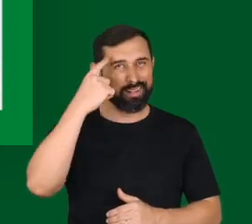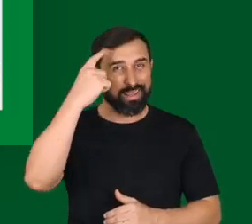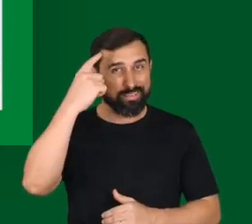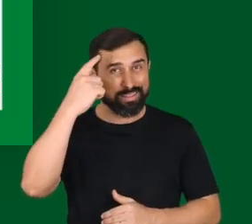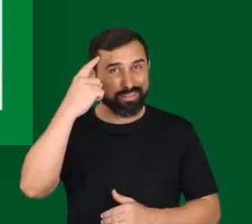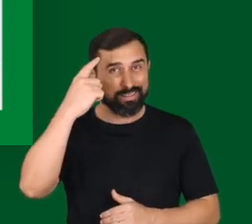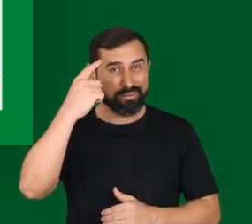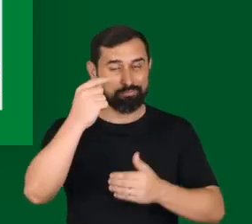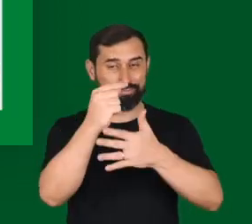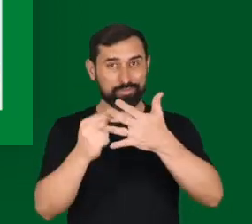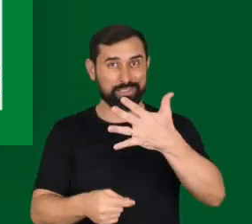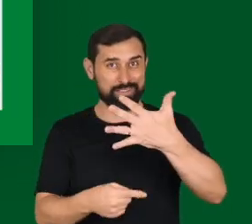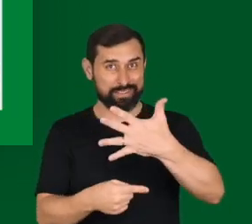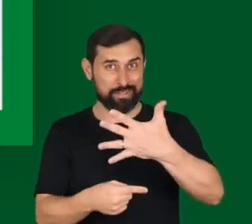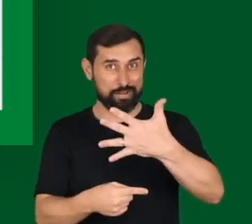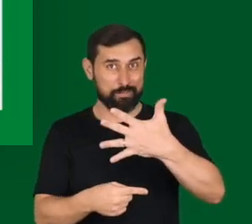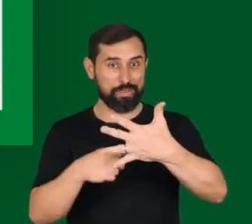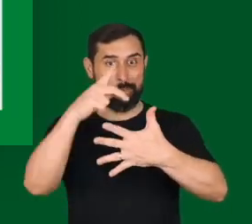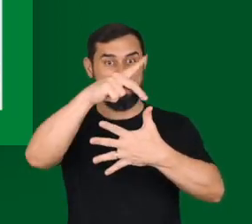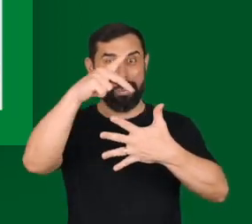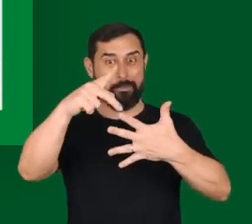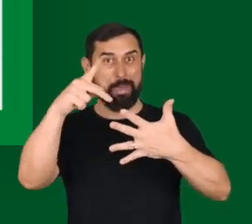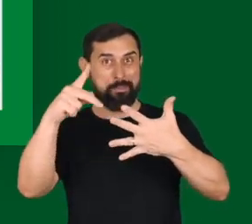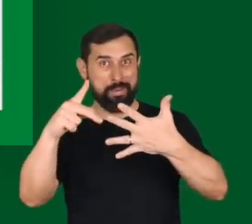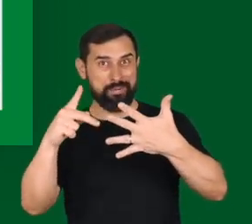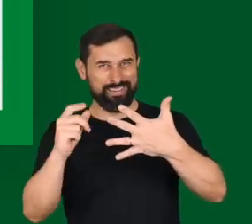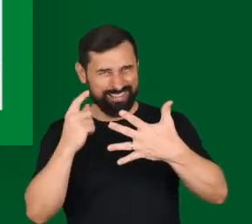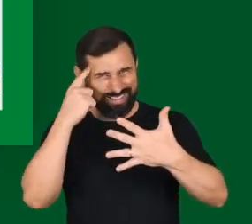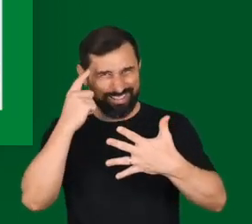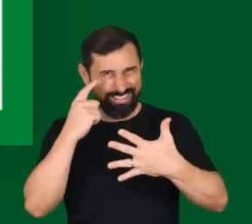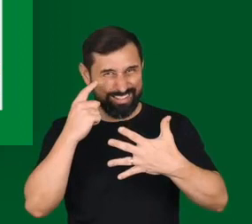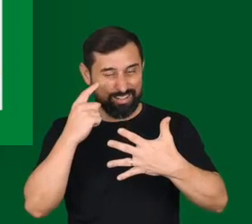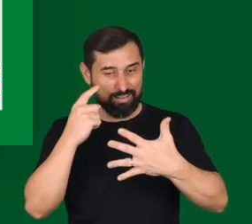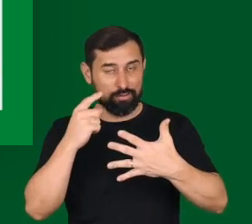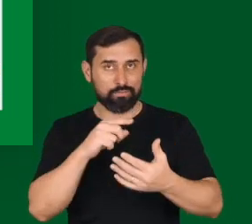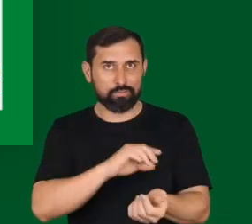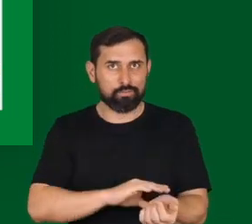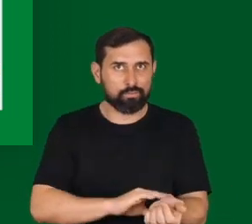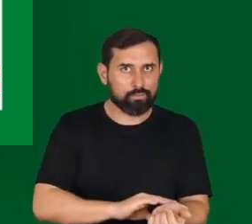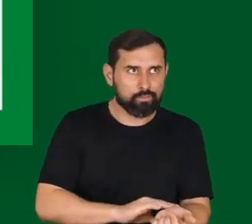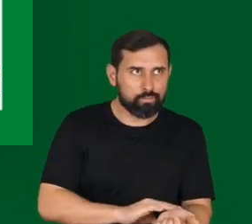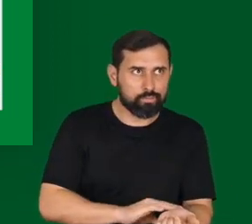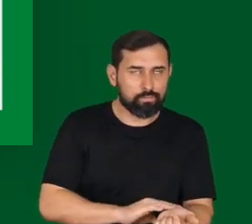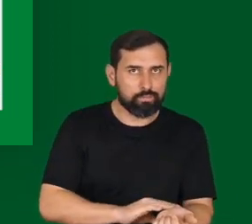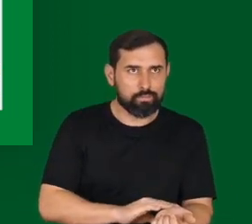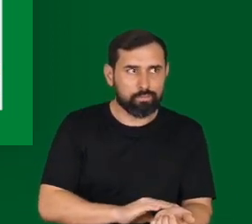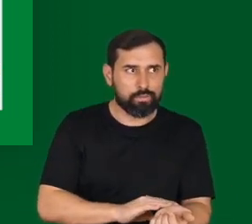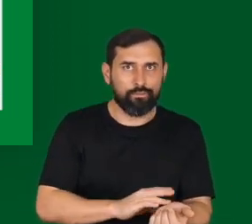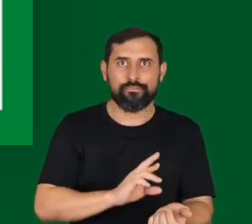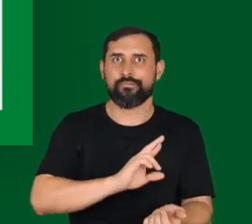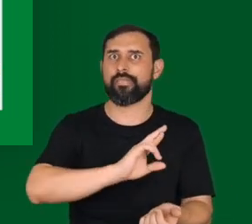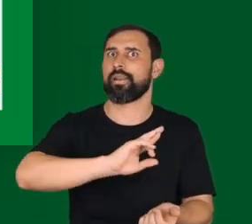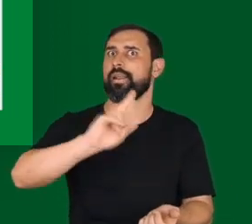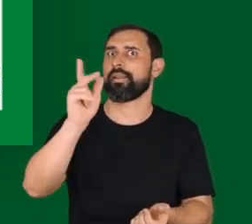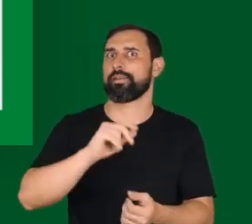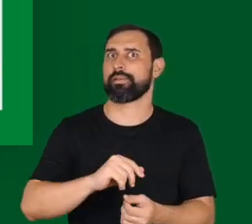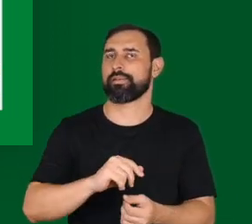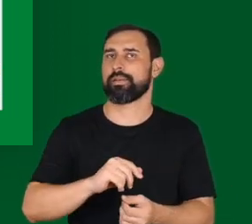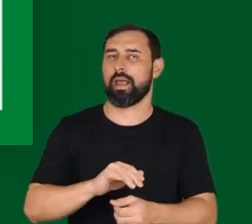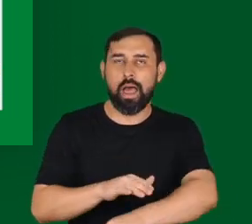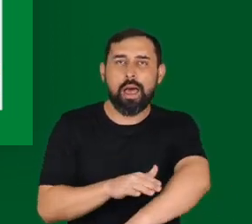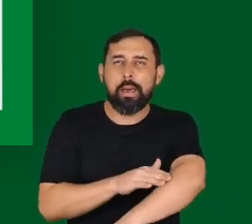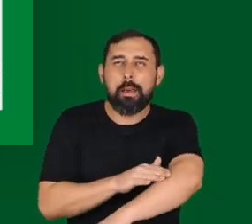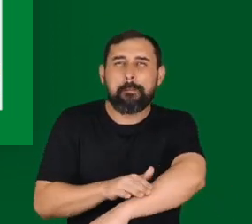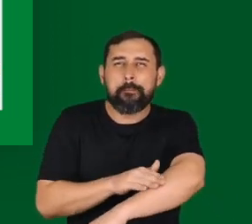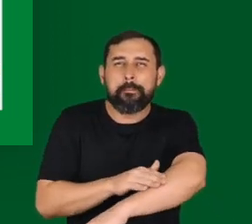P's? Pulso, perfusão e pele. Então, eu tenho alteração do pulso, a frequência cardíaca estava alterada, né? A